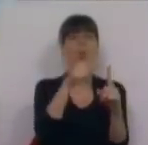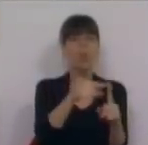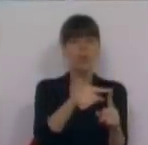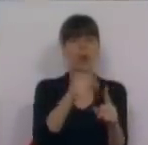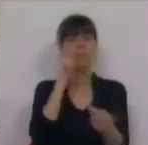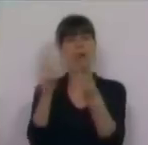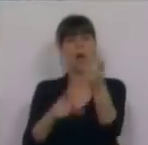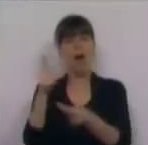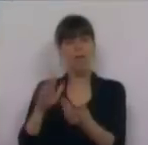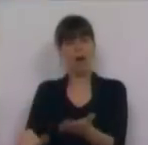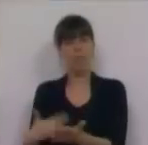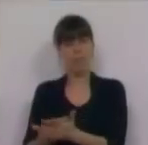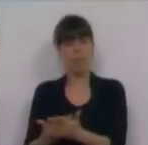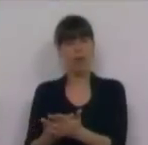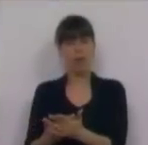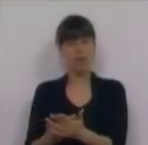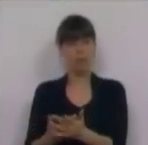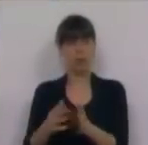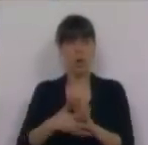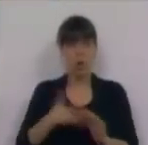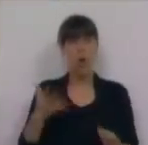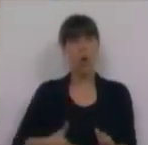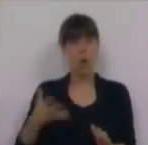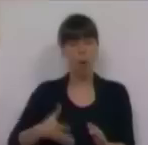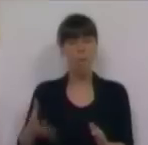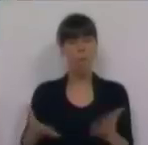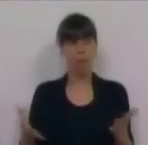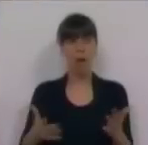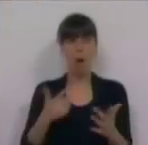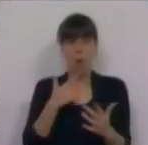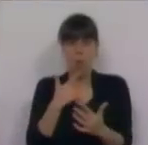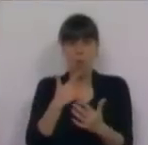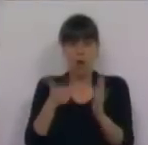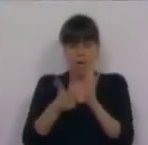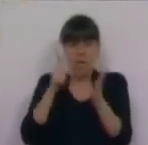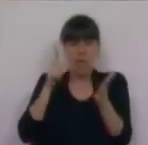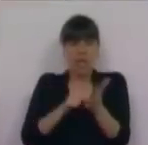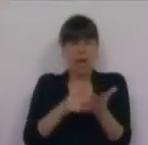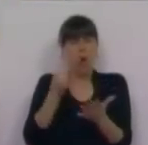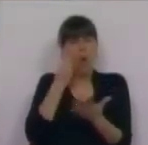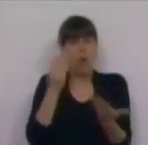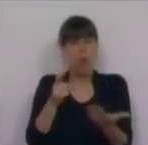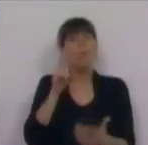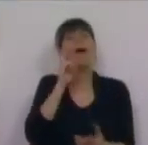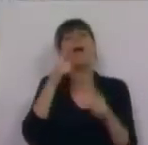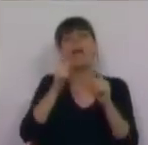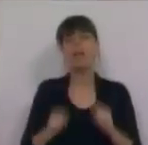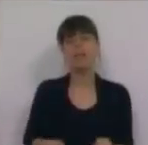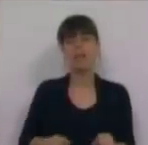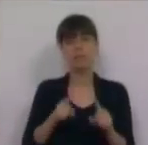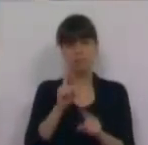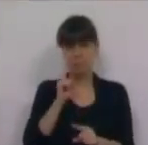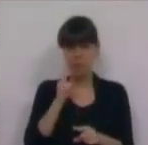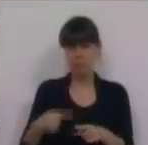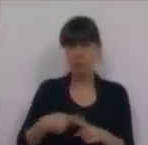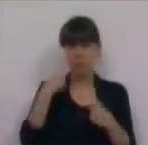5 dias úteis para avaliar estas propostas altamente complexas e com um elevado caráter técnico? E como é que podemos ter garantias que isso